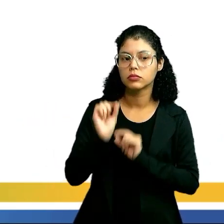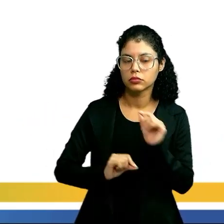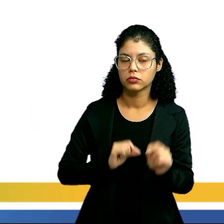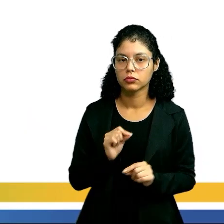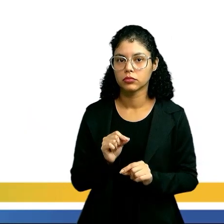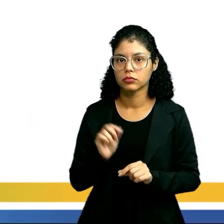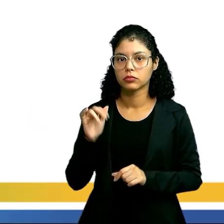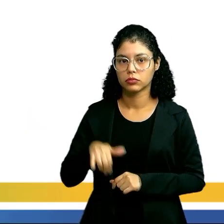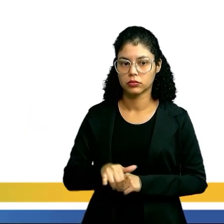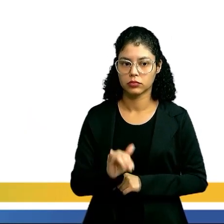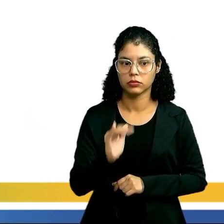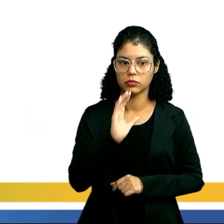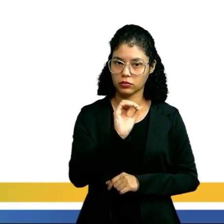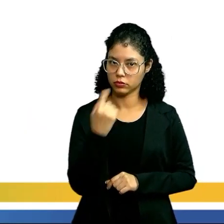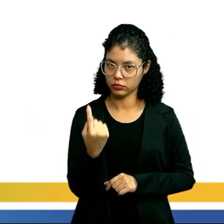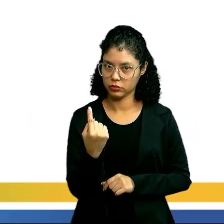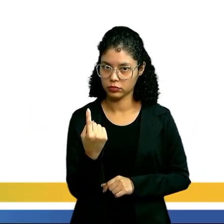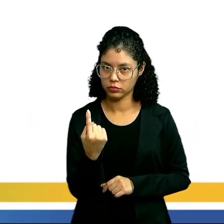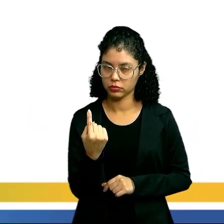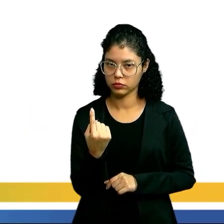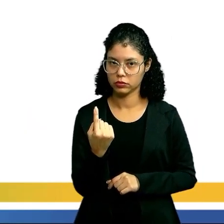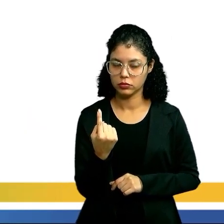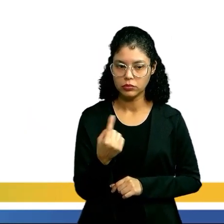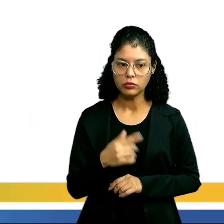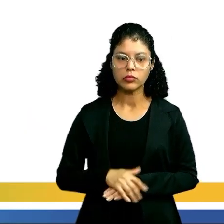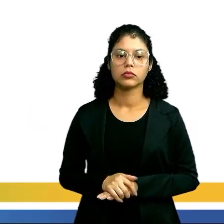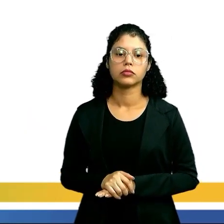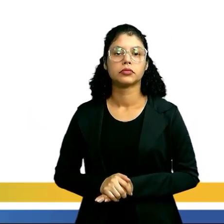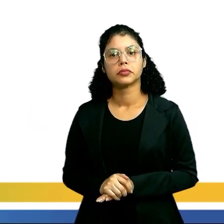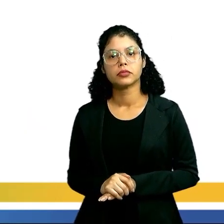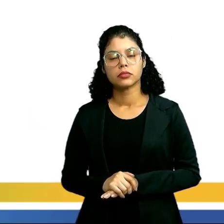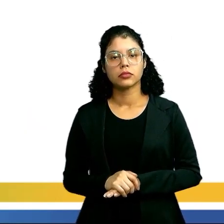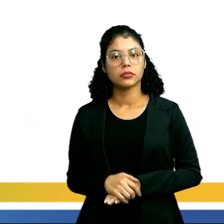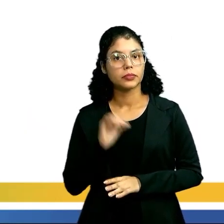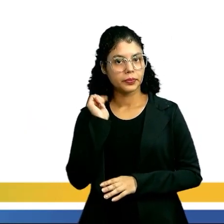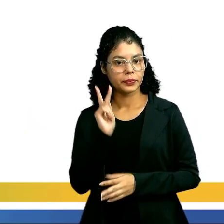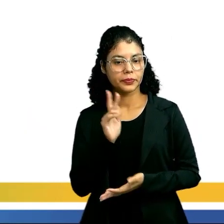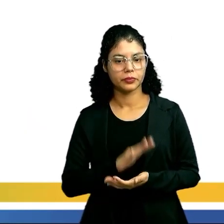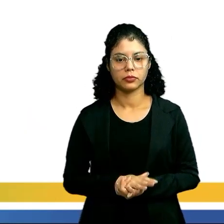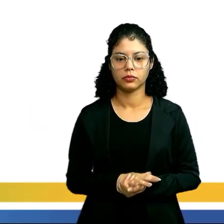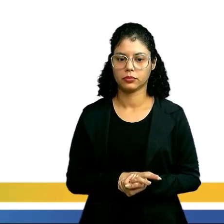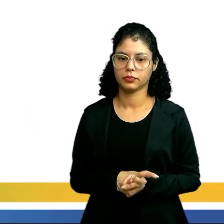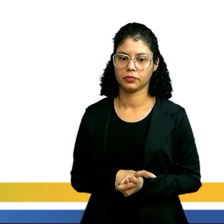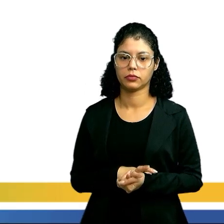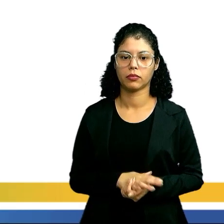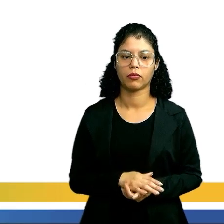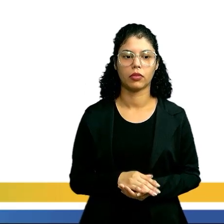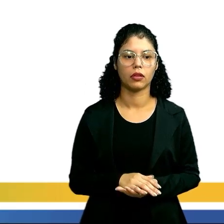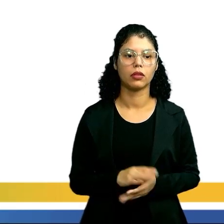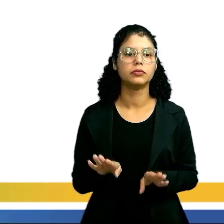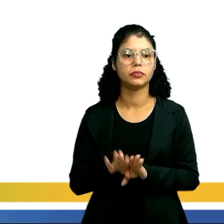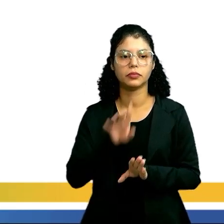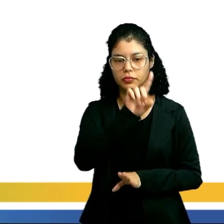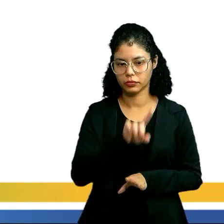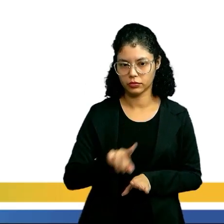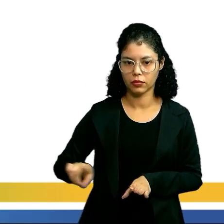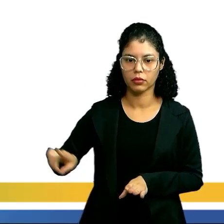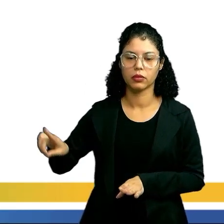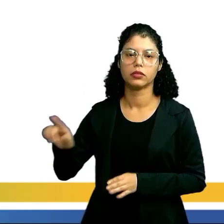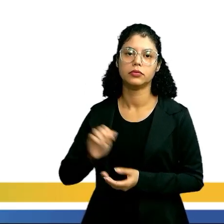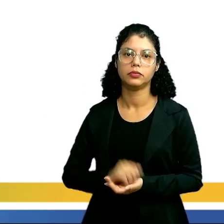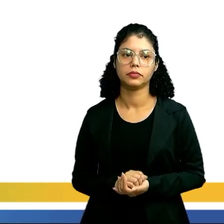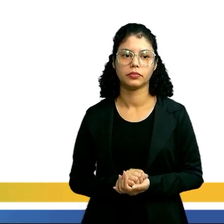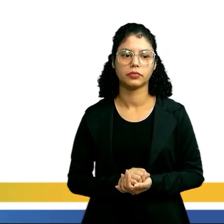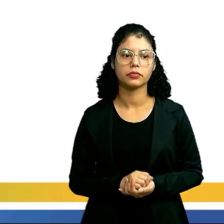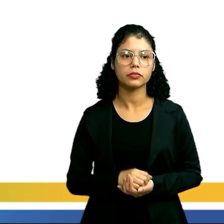eixo y? No 0 e 1. 0 para x e 1 para y. Ok? Esse, então, aqui é a curva da